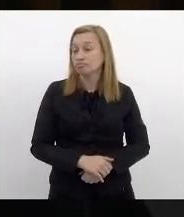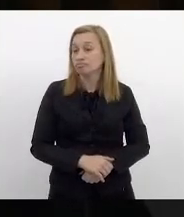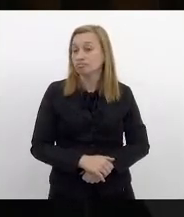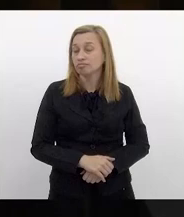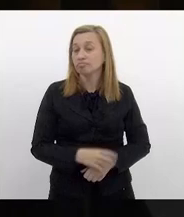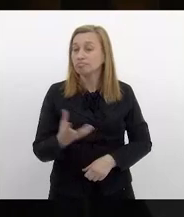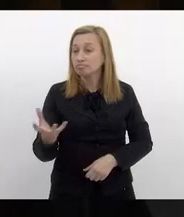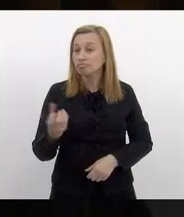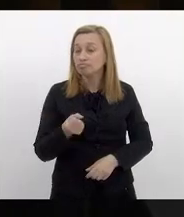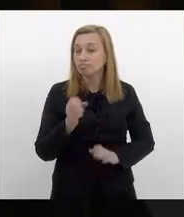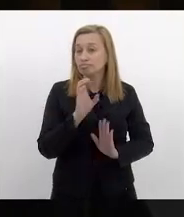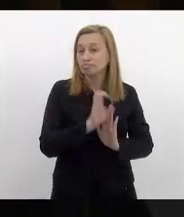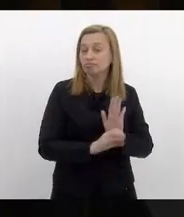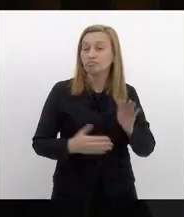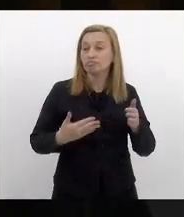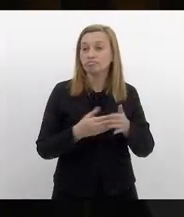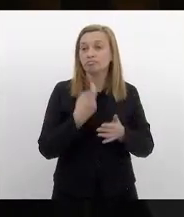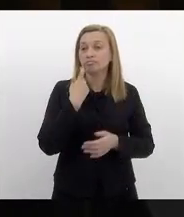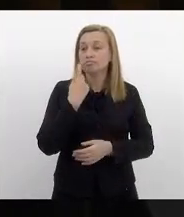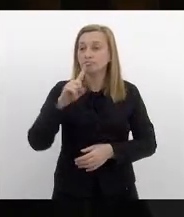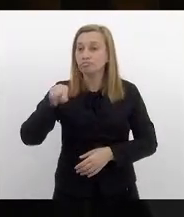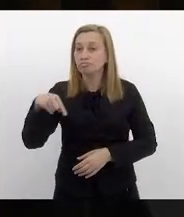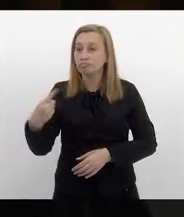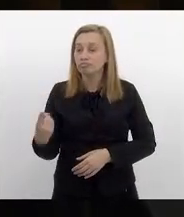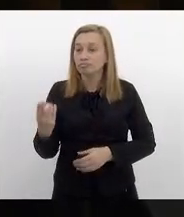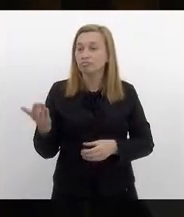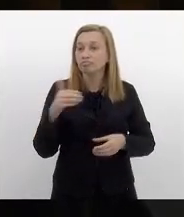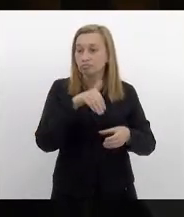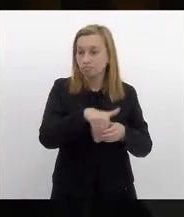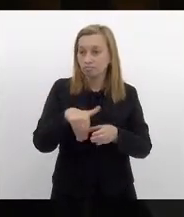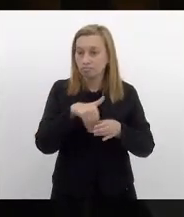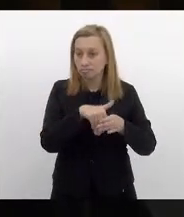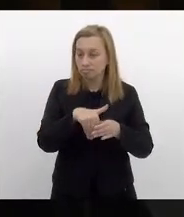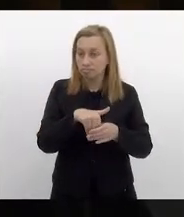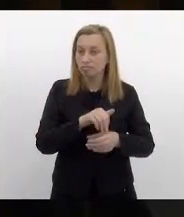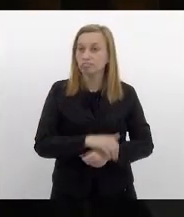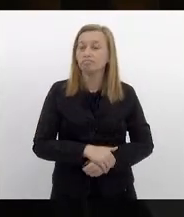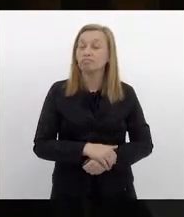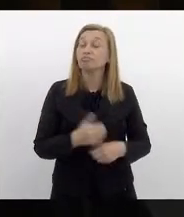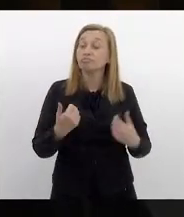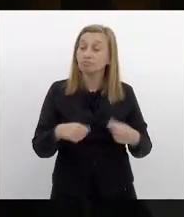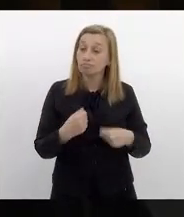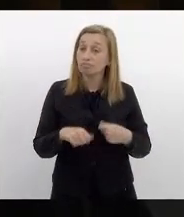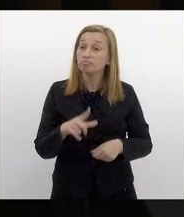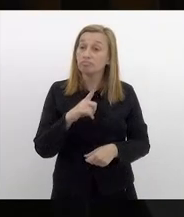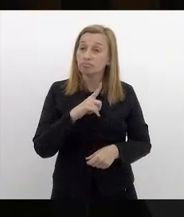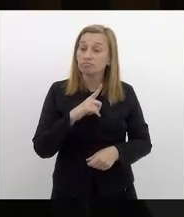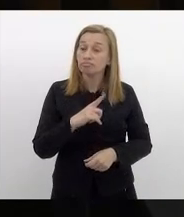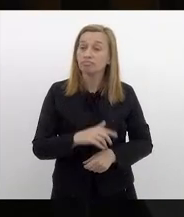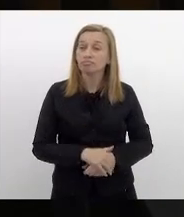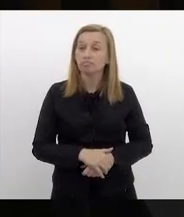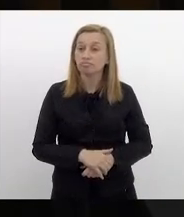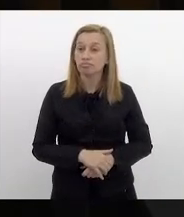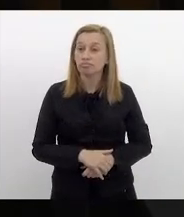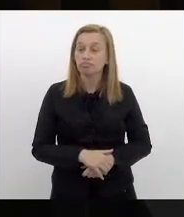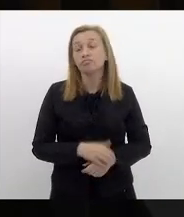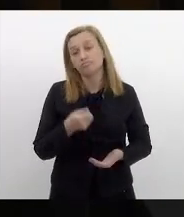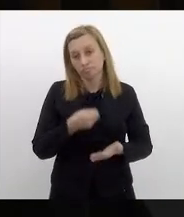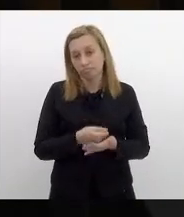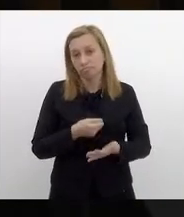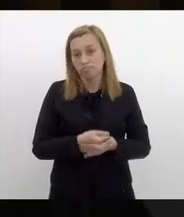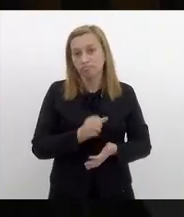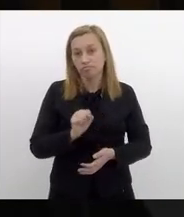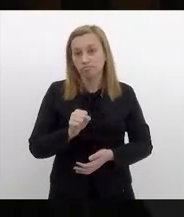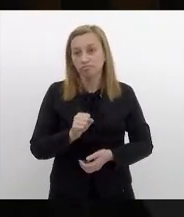vai receber a emenda até sexta-feira e depois será votada. Tem que haver, e é